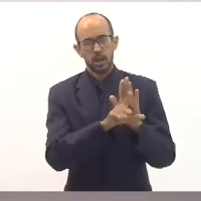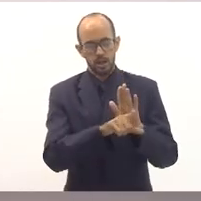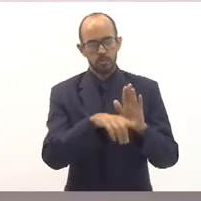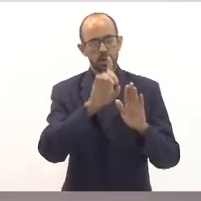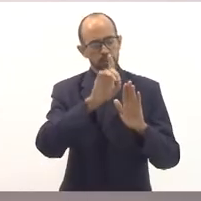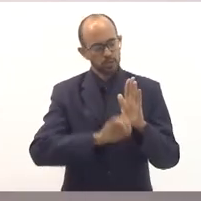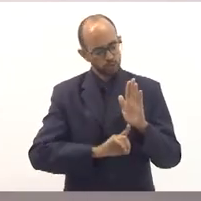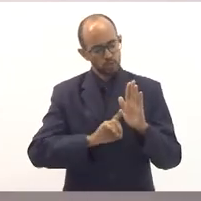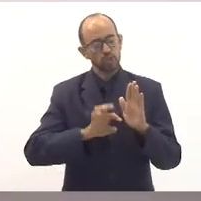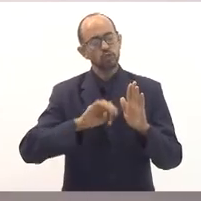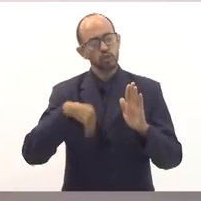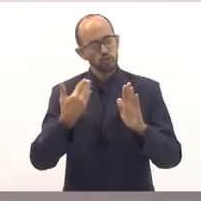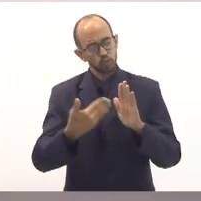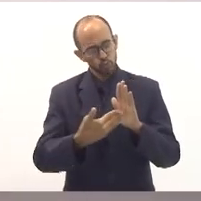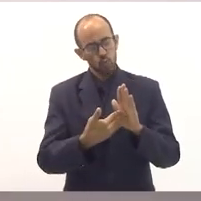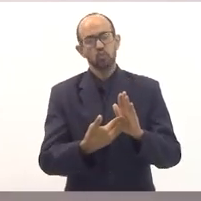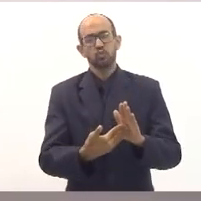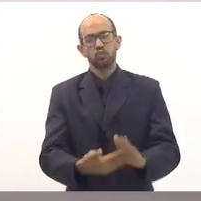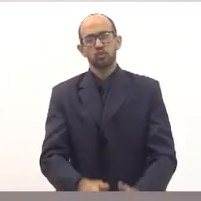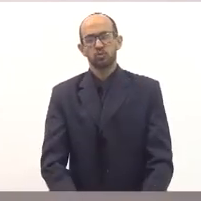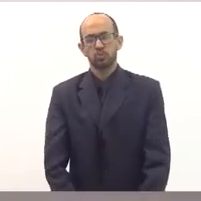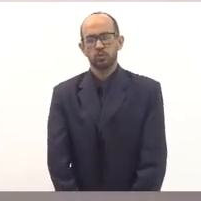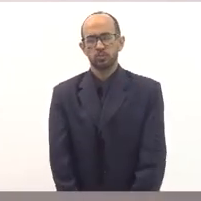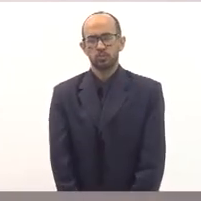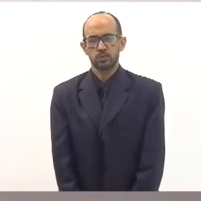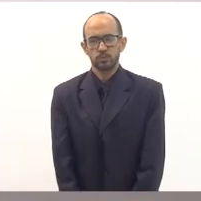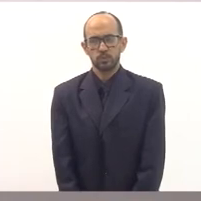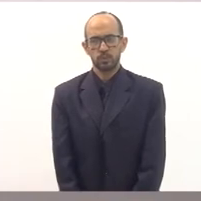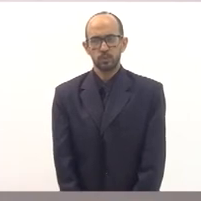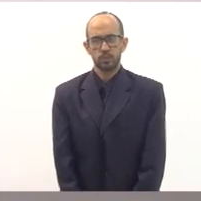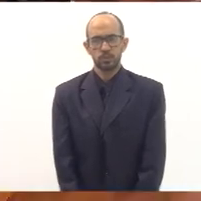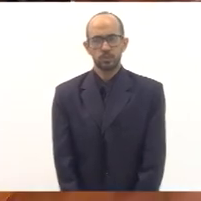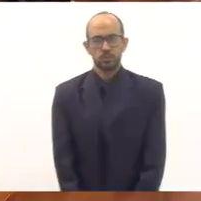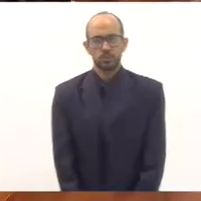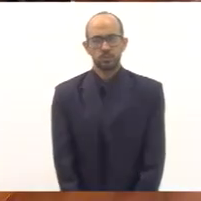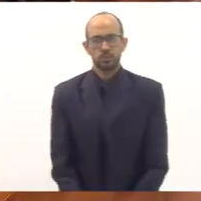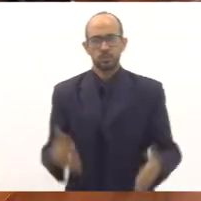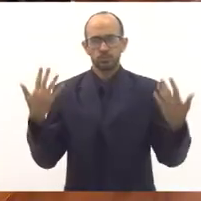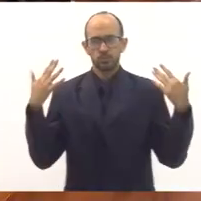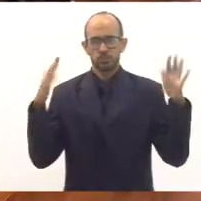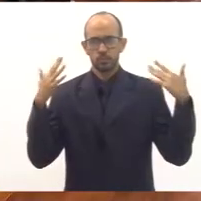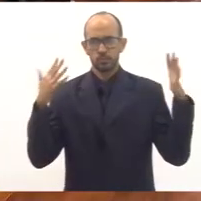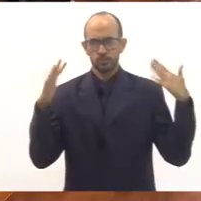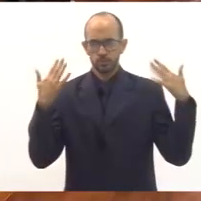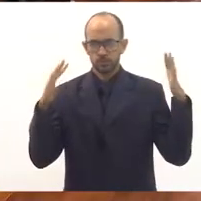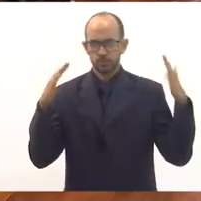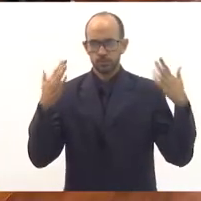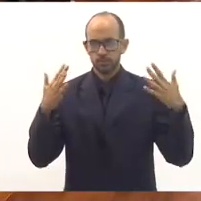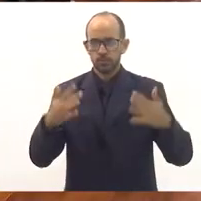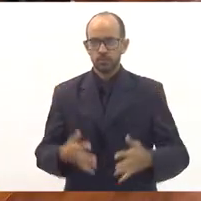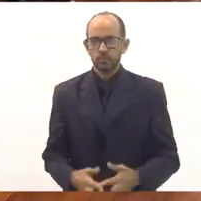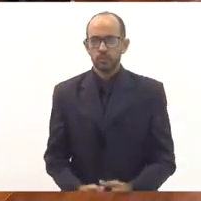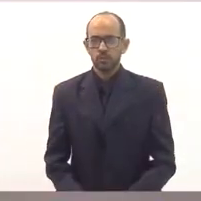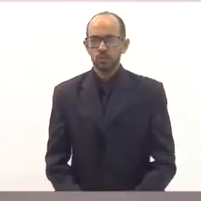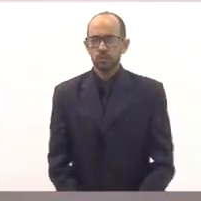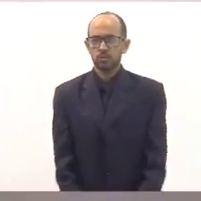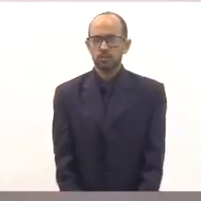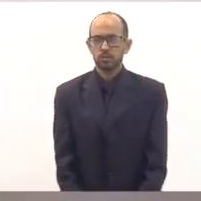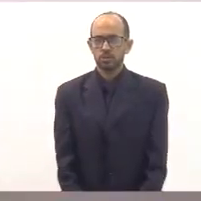seja de todas a todas e todos os pediatras e ao vivo planta na mente